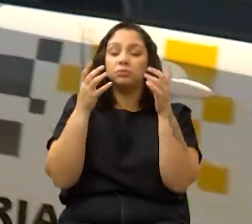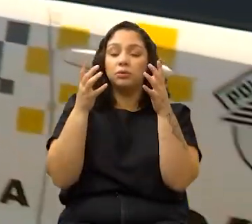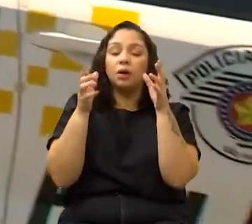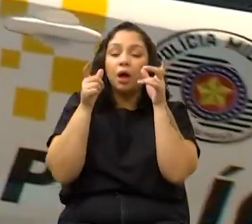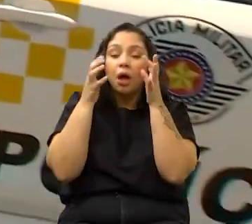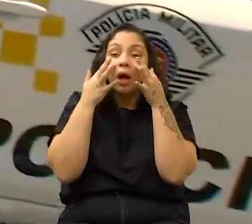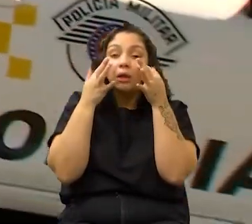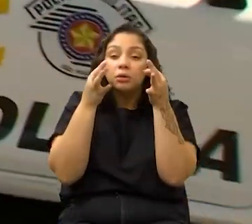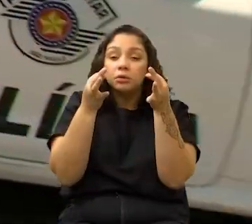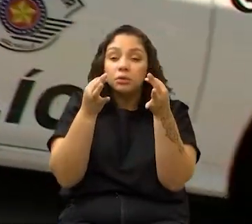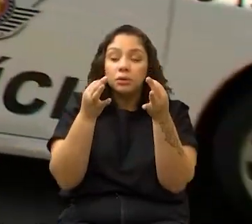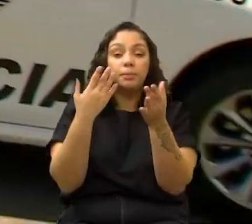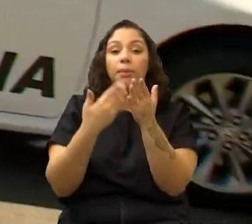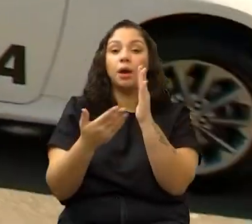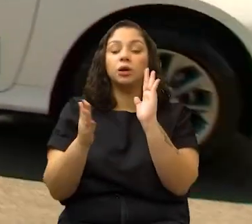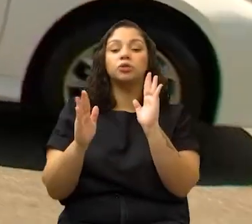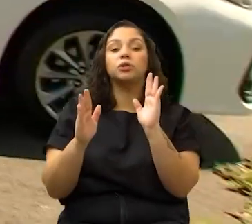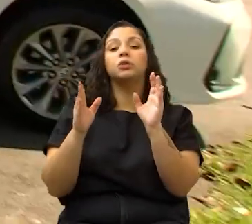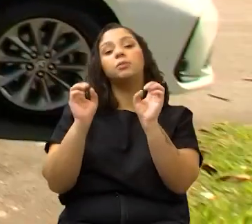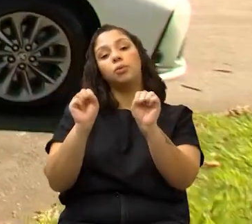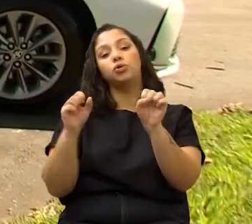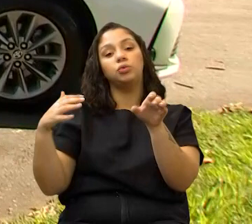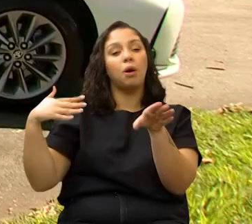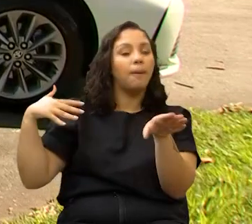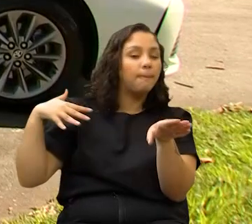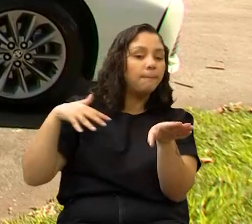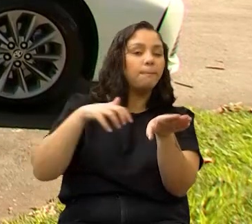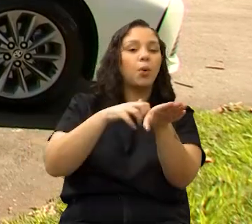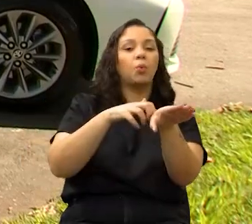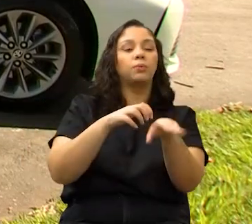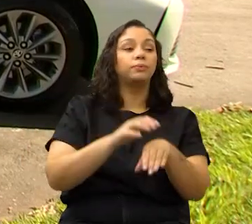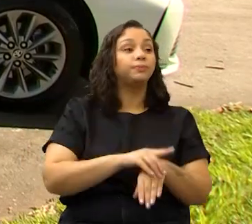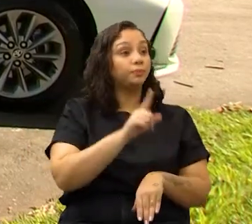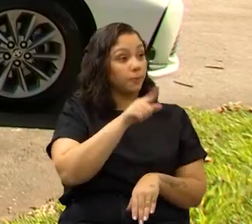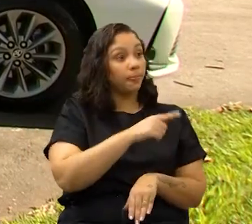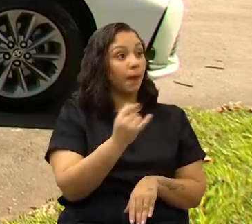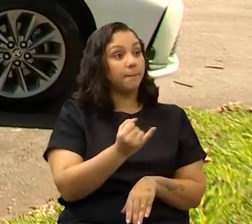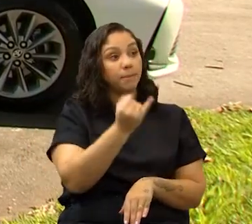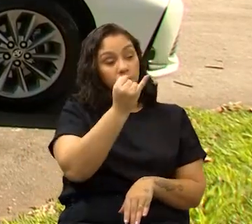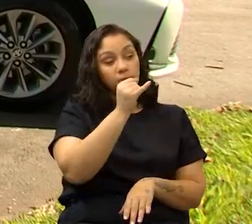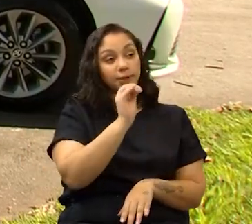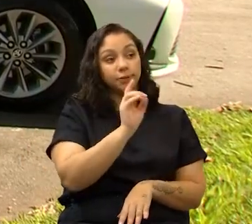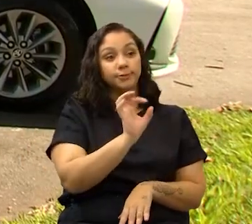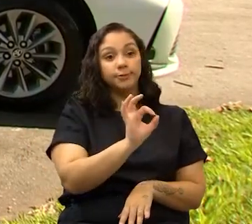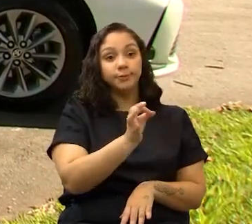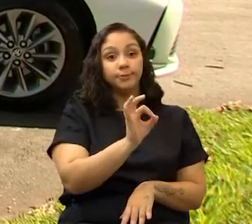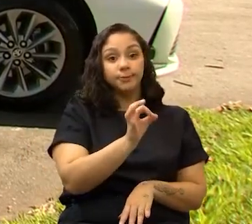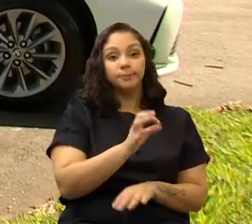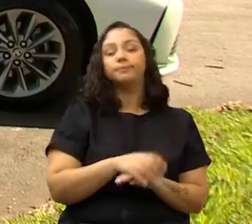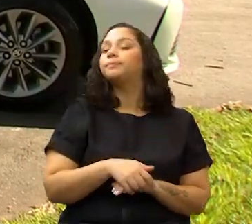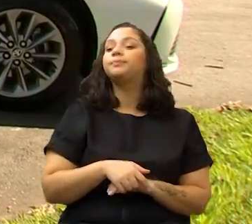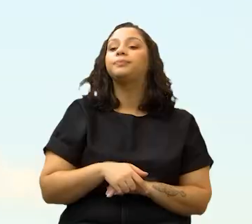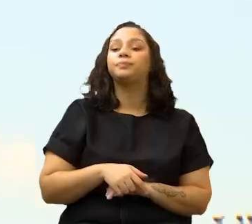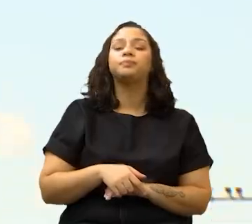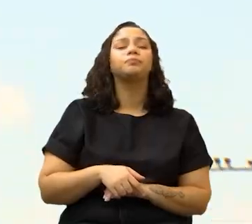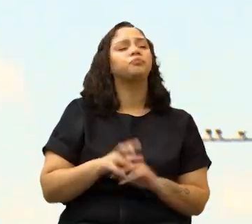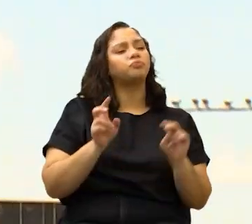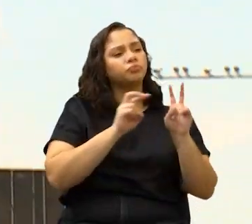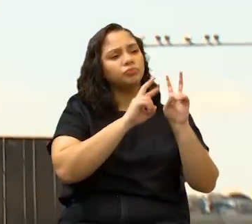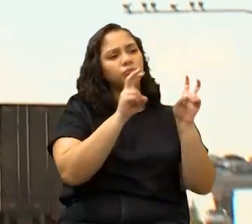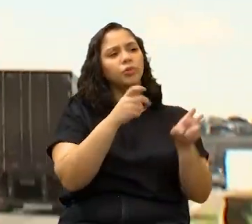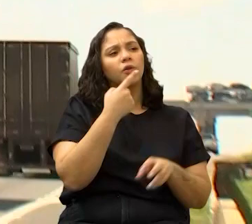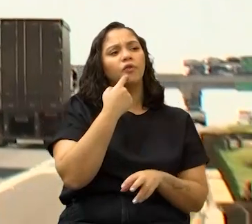desatenção e venha se envolver em acidente. Isso é muito importante, né, tenente? Bom, com relação